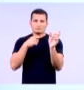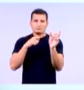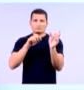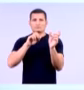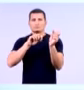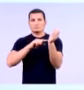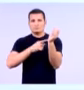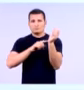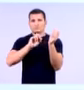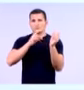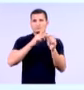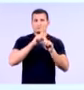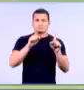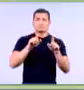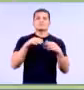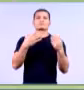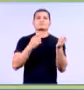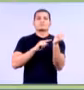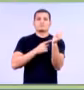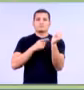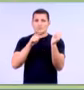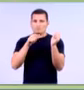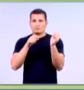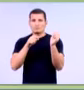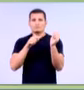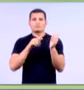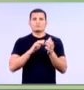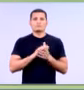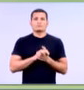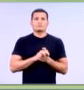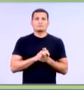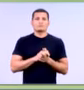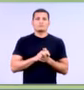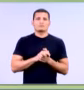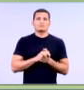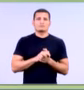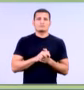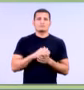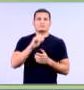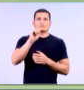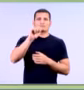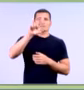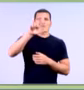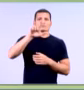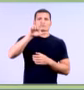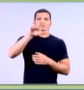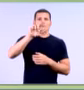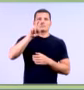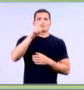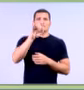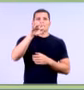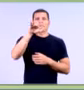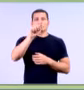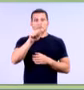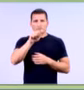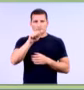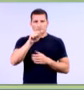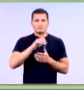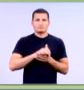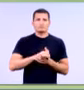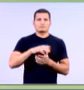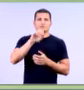preposição. E que preposição é essa? Alheio a alguma coisa, a débito